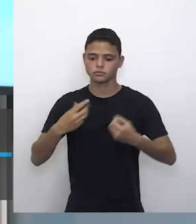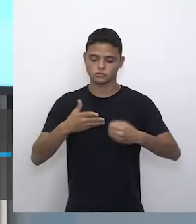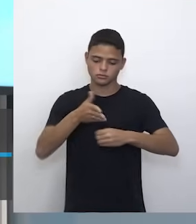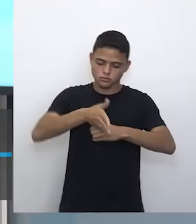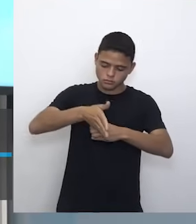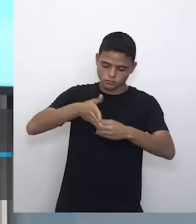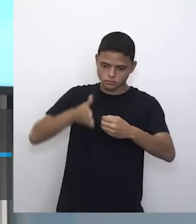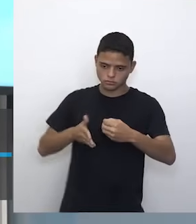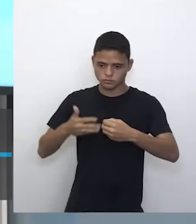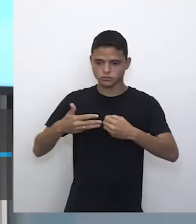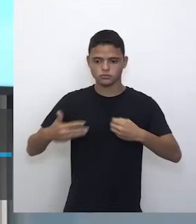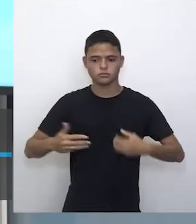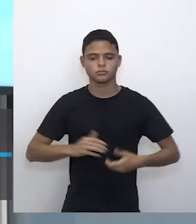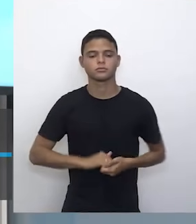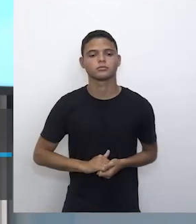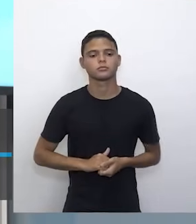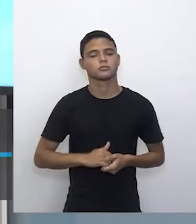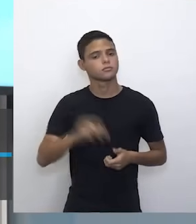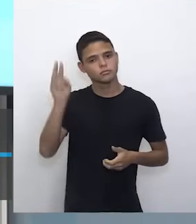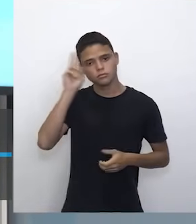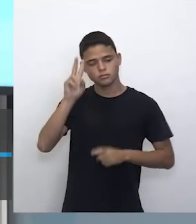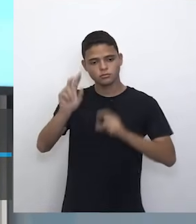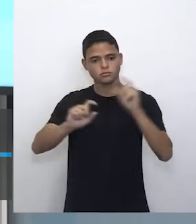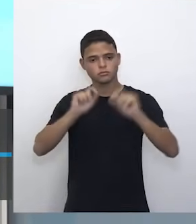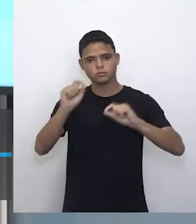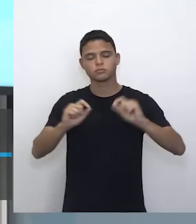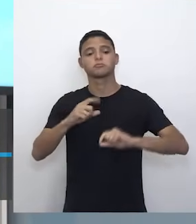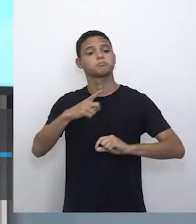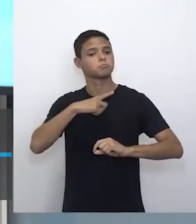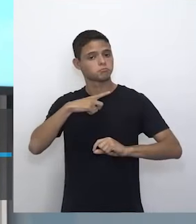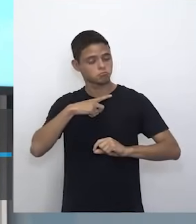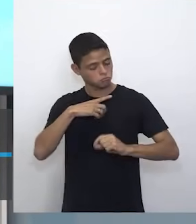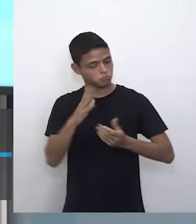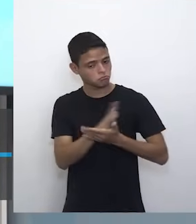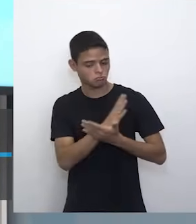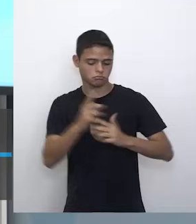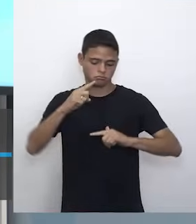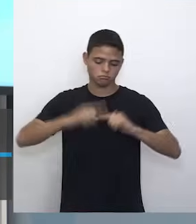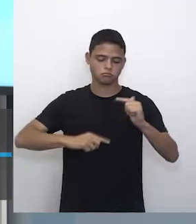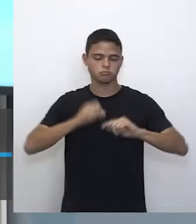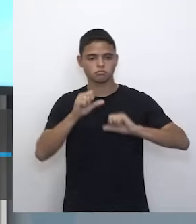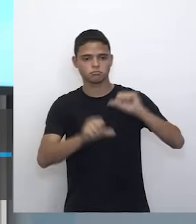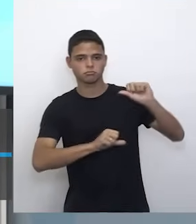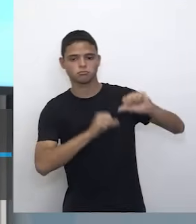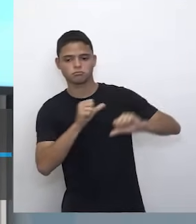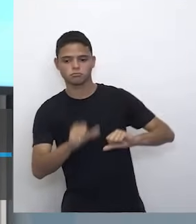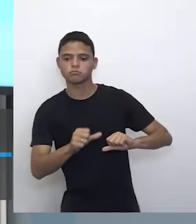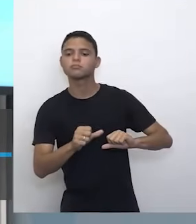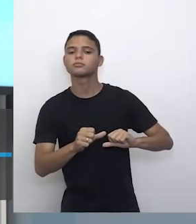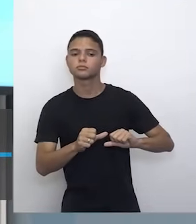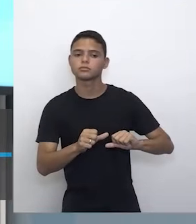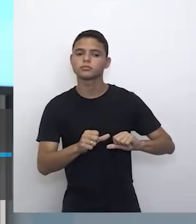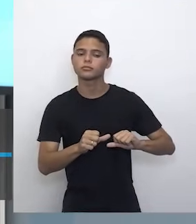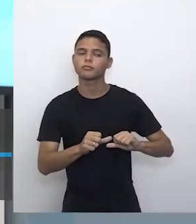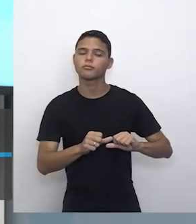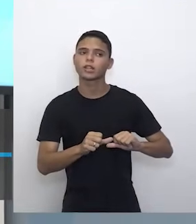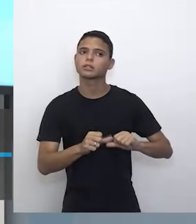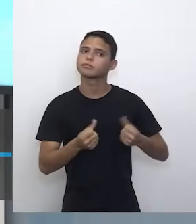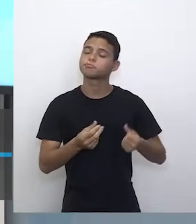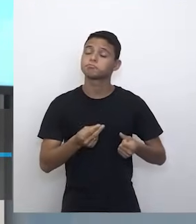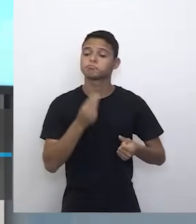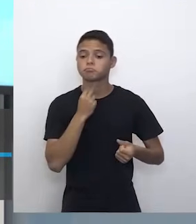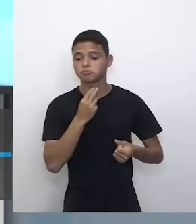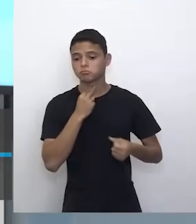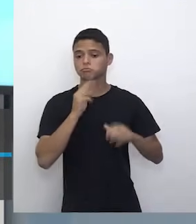celular. Lembrando que se houver de alguma forma troca de material genético, aí eu já não posso mais considerar assexuado. Eu